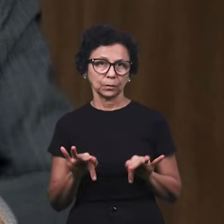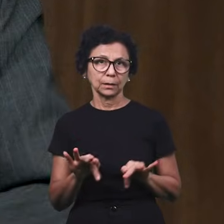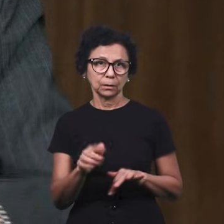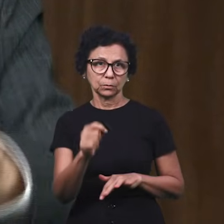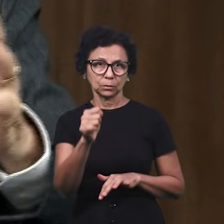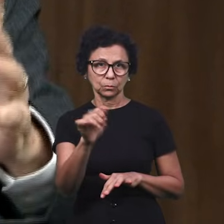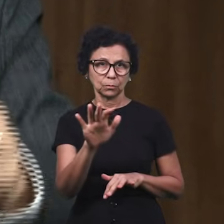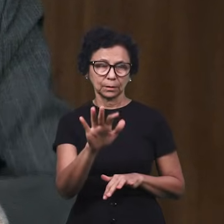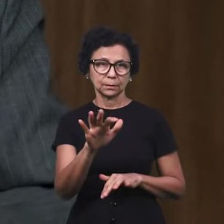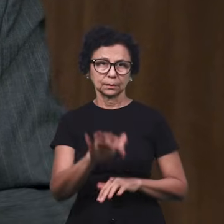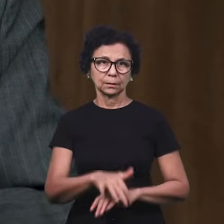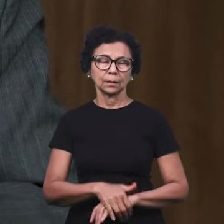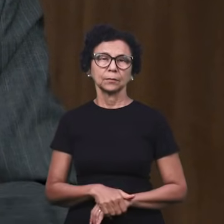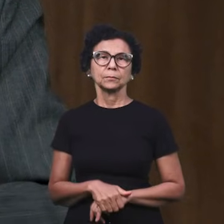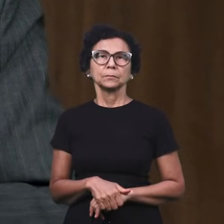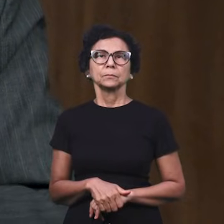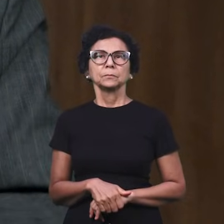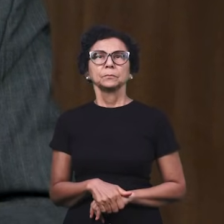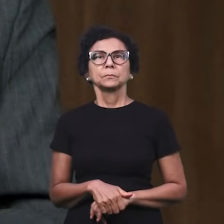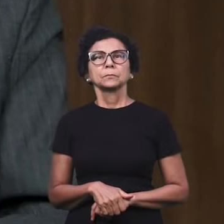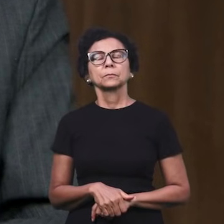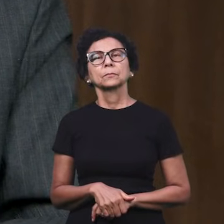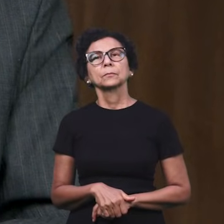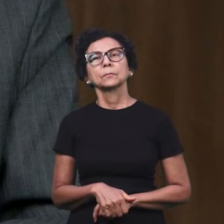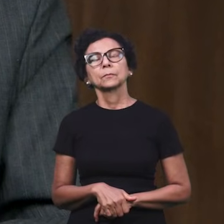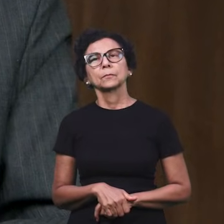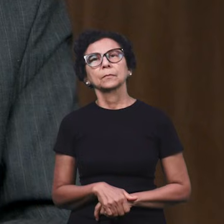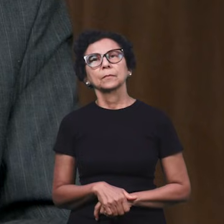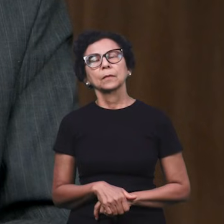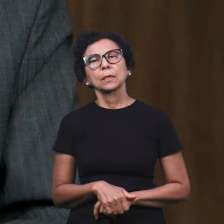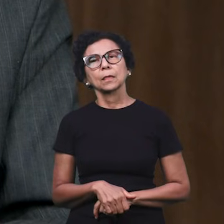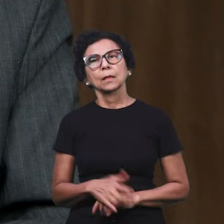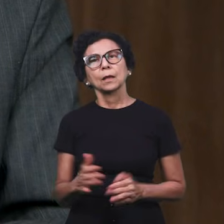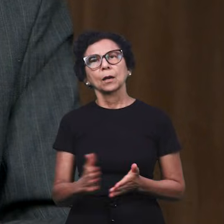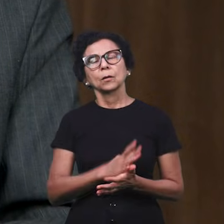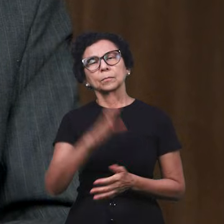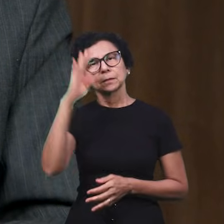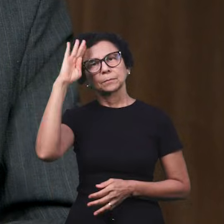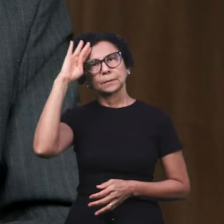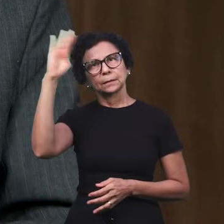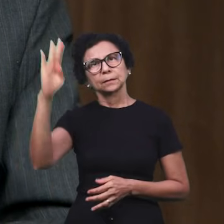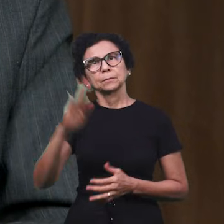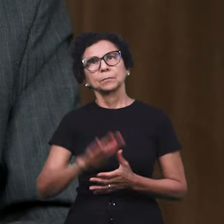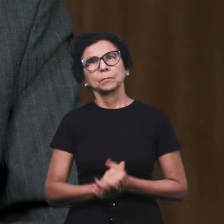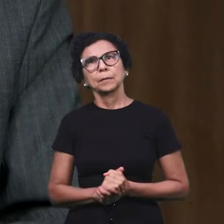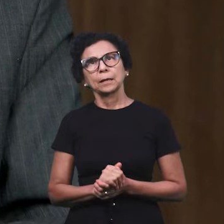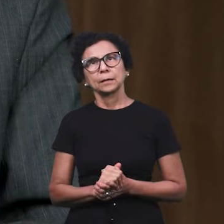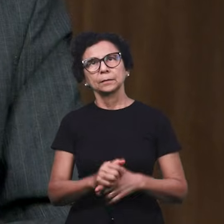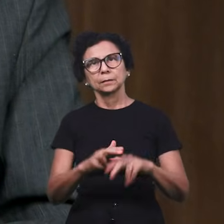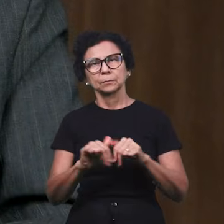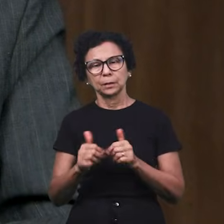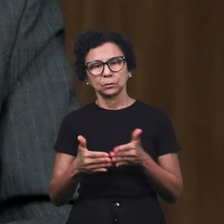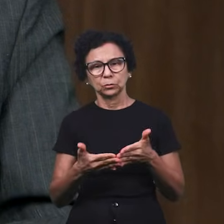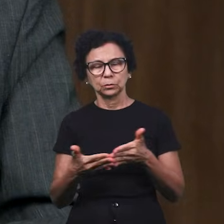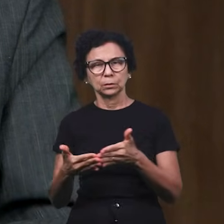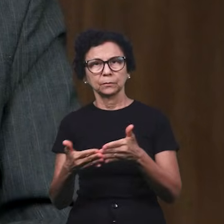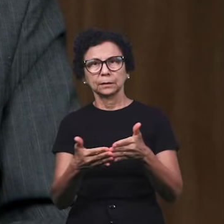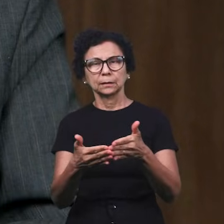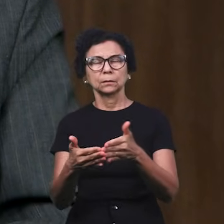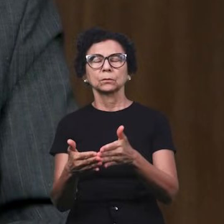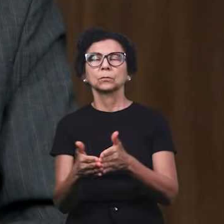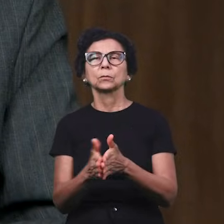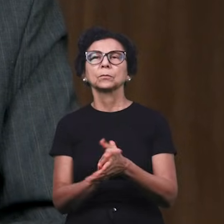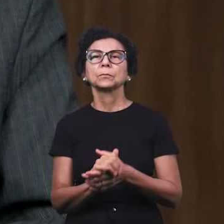caminhando para o final do nosso episódio, algumas das principais navegações a partir do